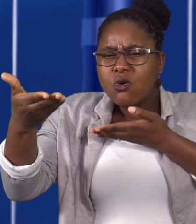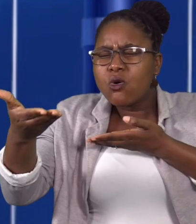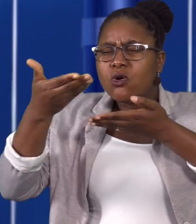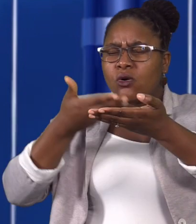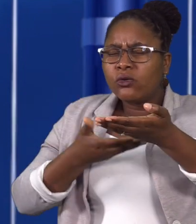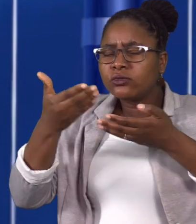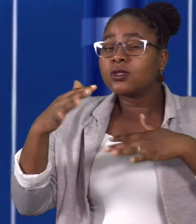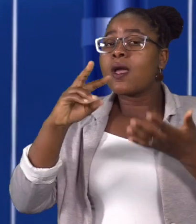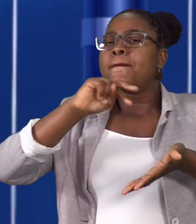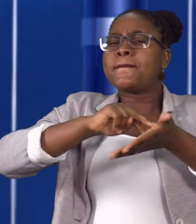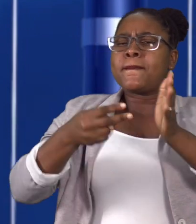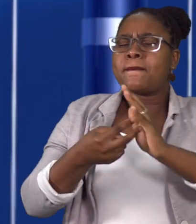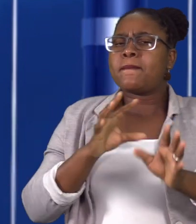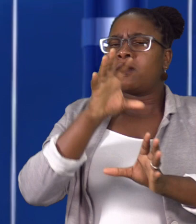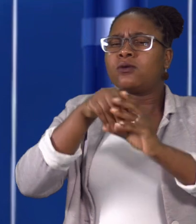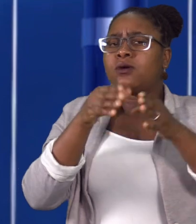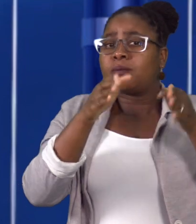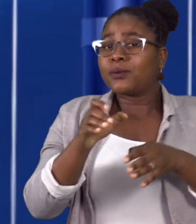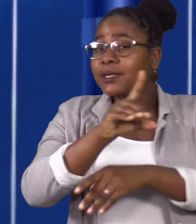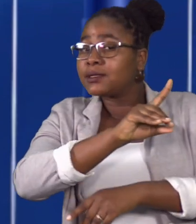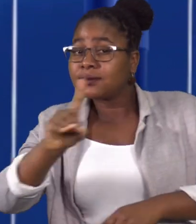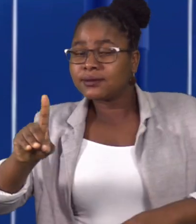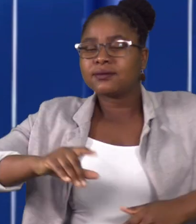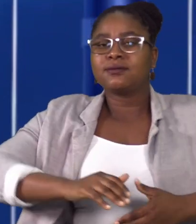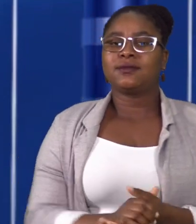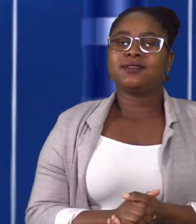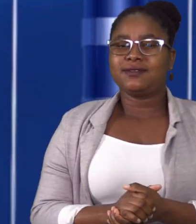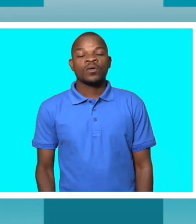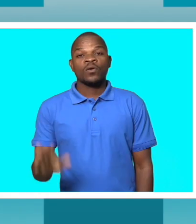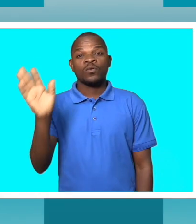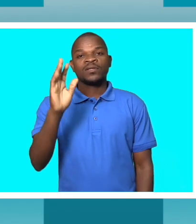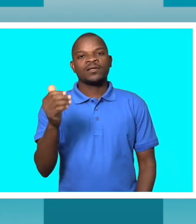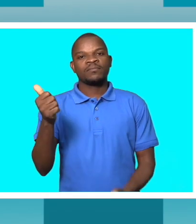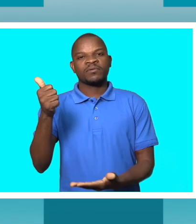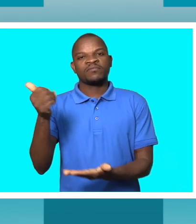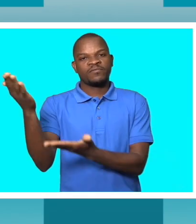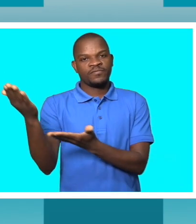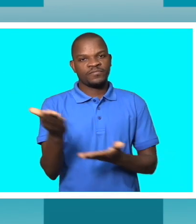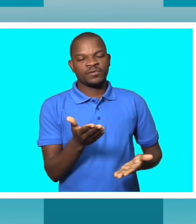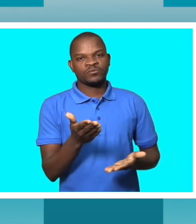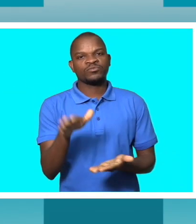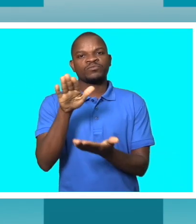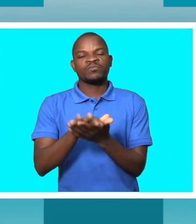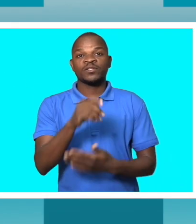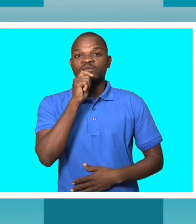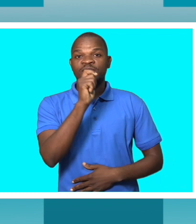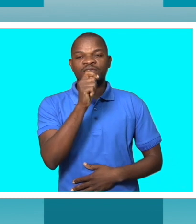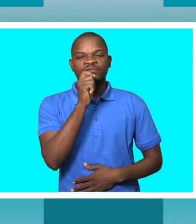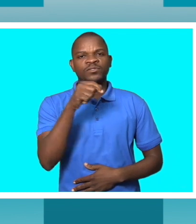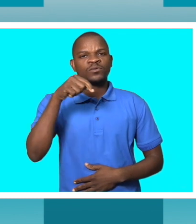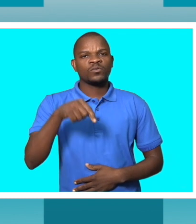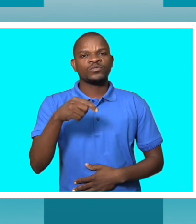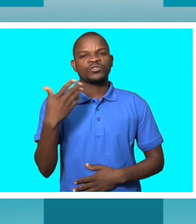planos deste município para a inclusão de pessoas com deficiência. Sejam bem-vindos ao espaço desta